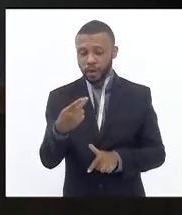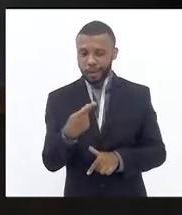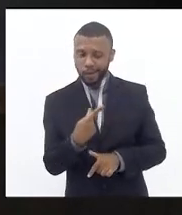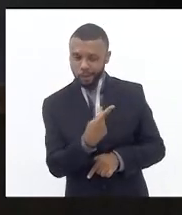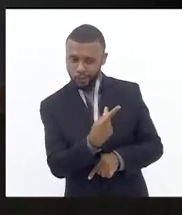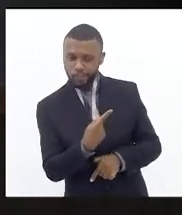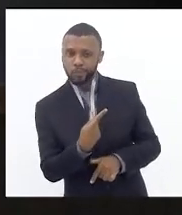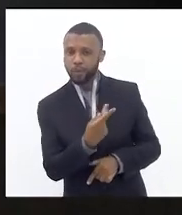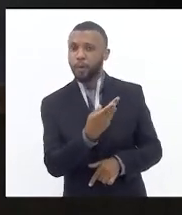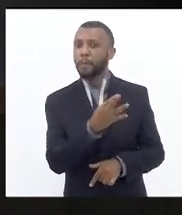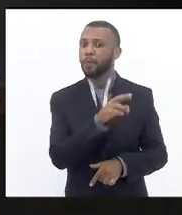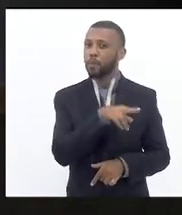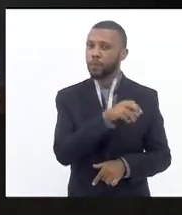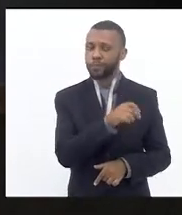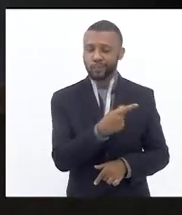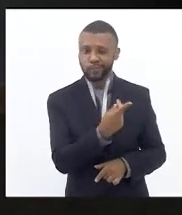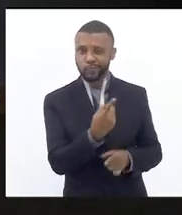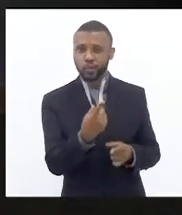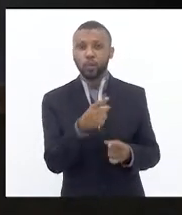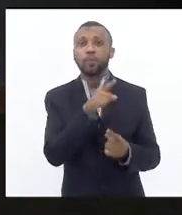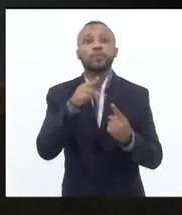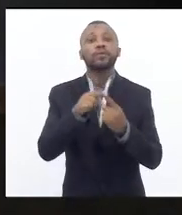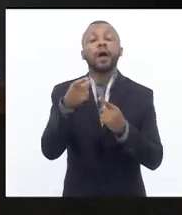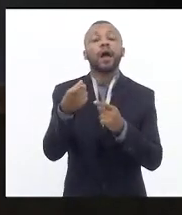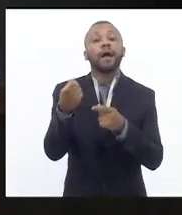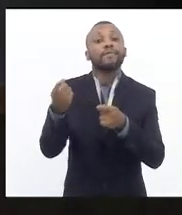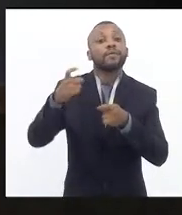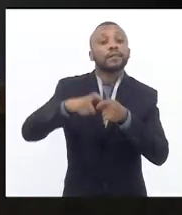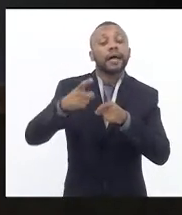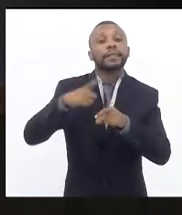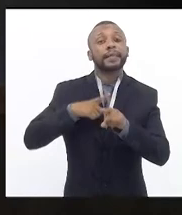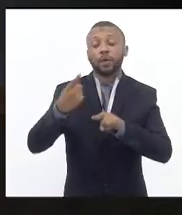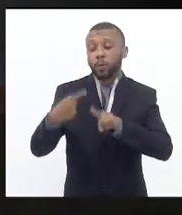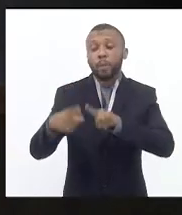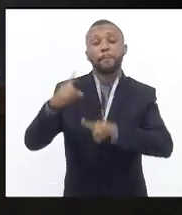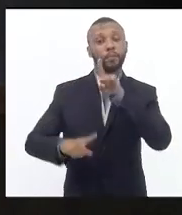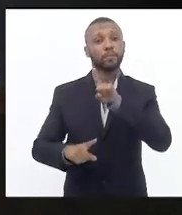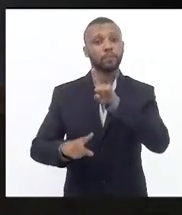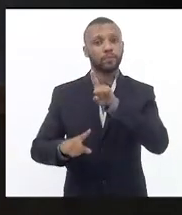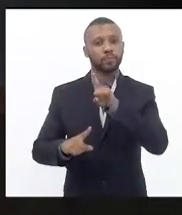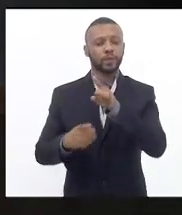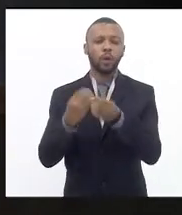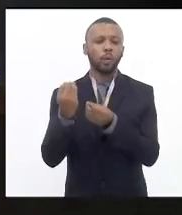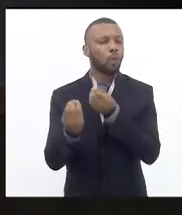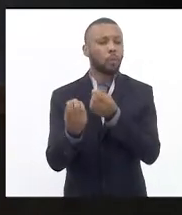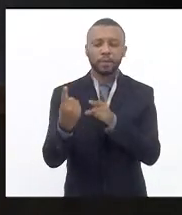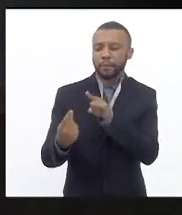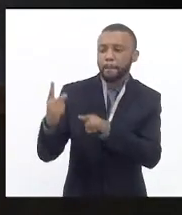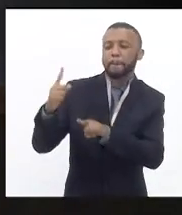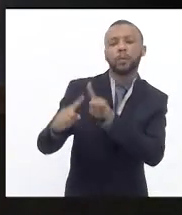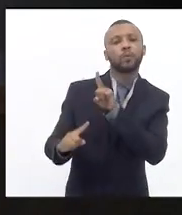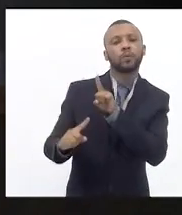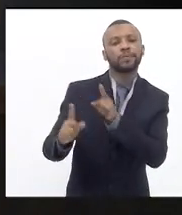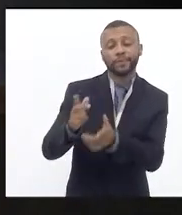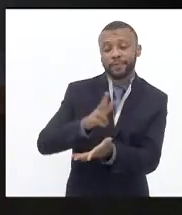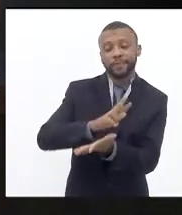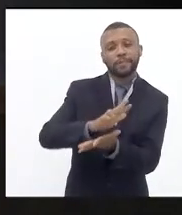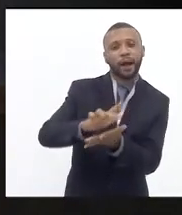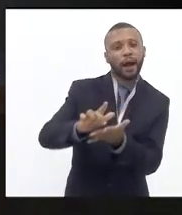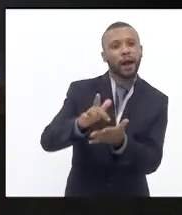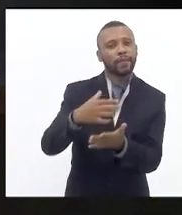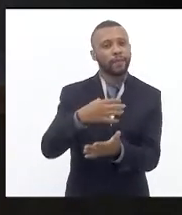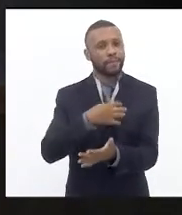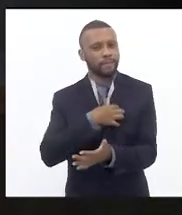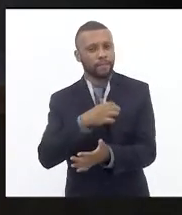nosso objetivo é de retomar o desenvolvimento e retomar o desenvolvimento se faz de várias formas como esse modelo